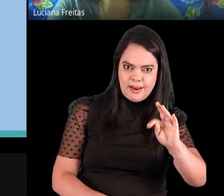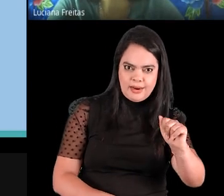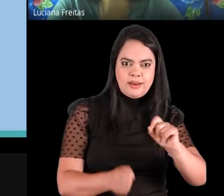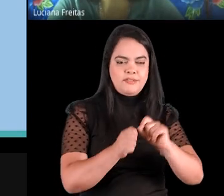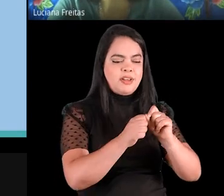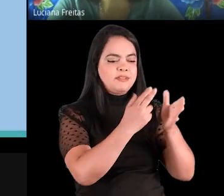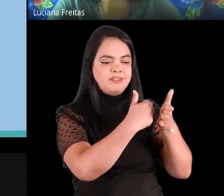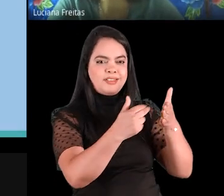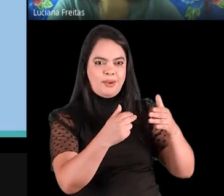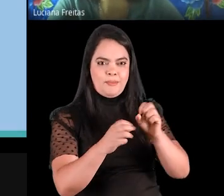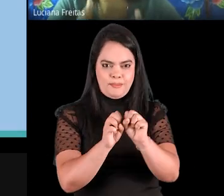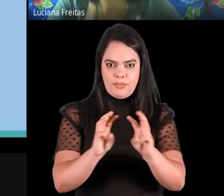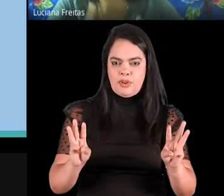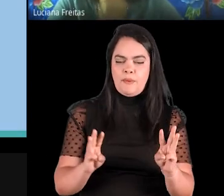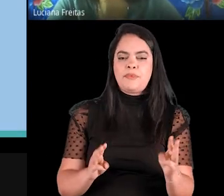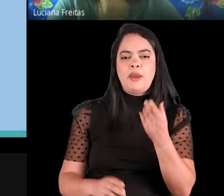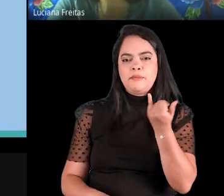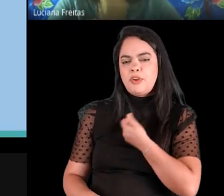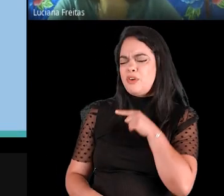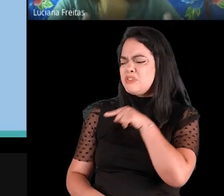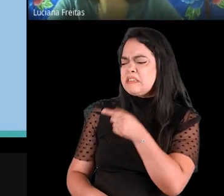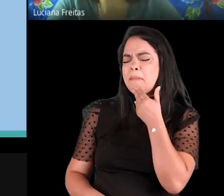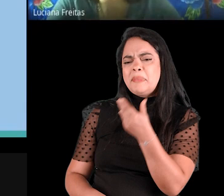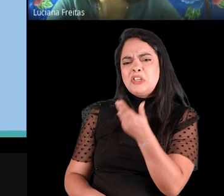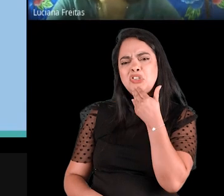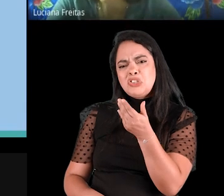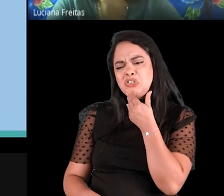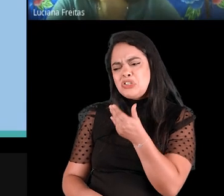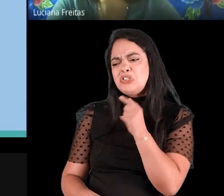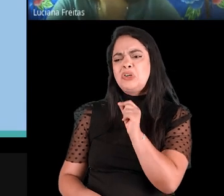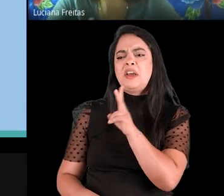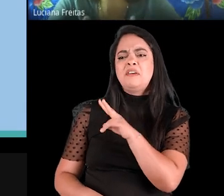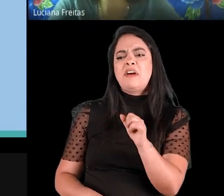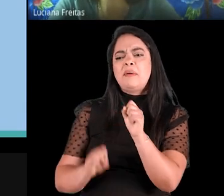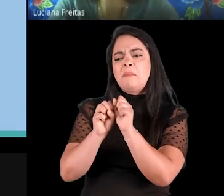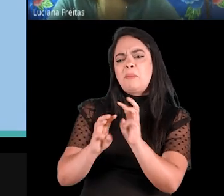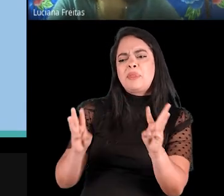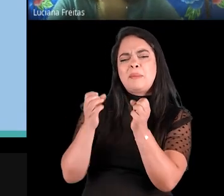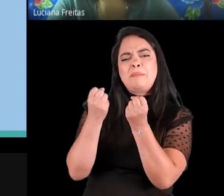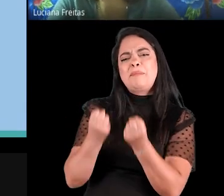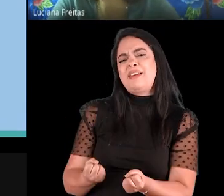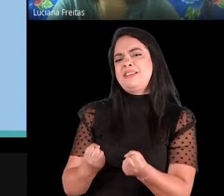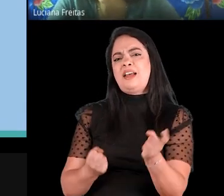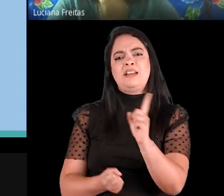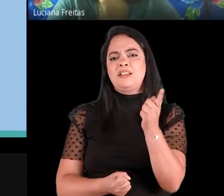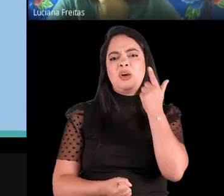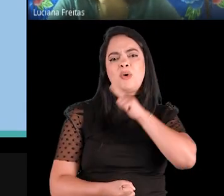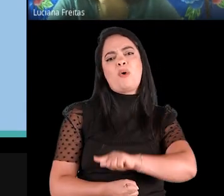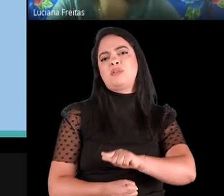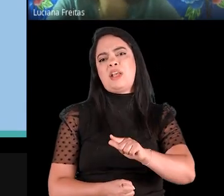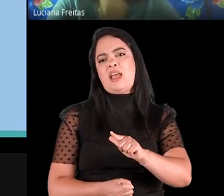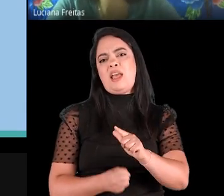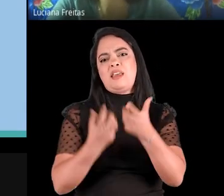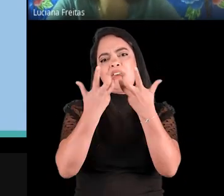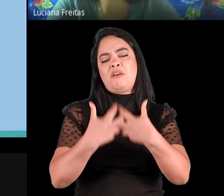assim, Luciana, do jeito que você está pedindo determinada coisa, vai pesar o portal e não vai conseguir rodar o